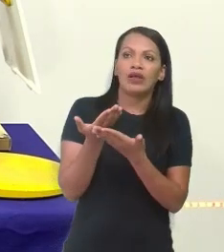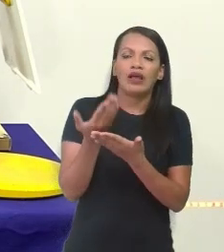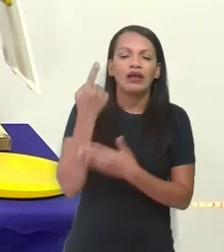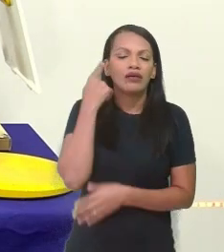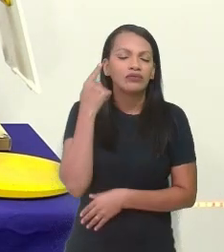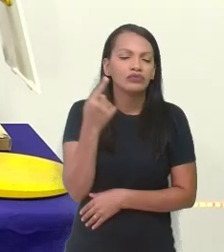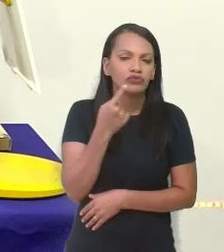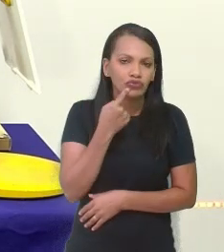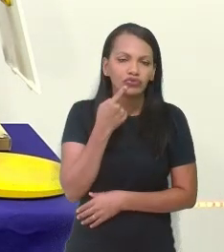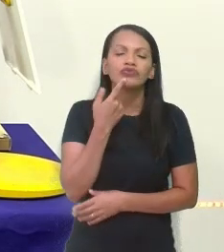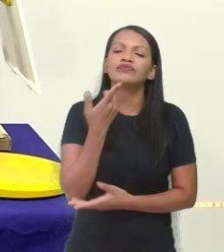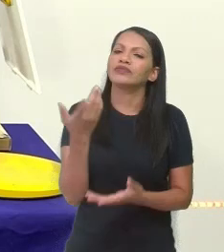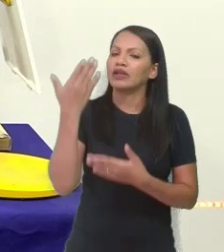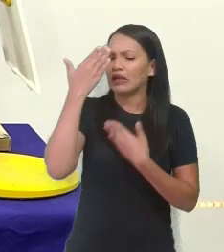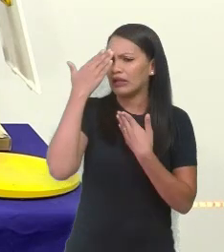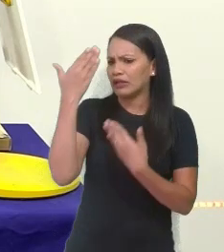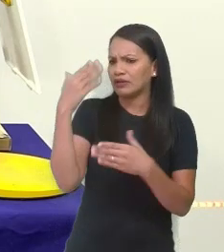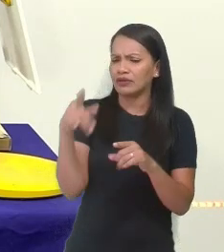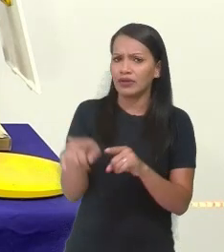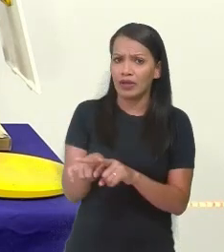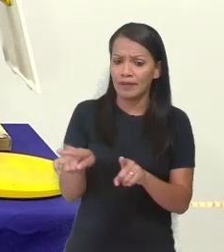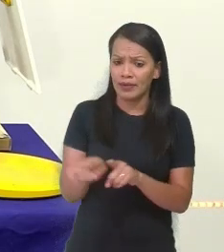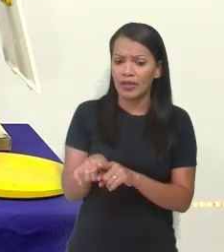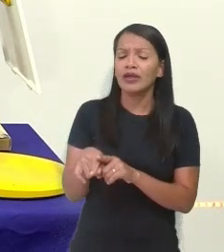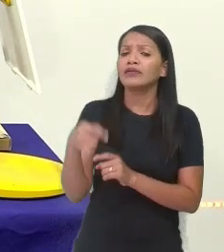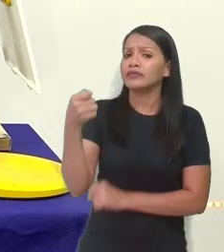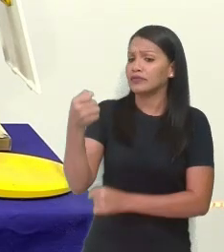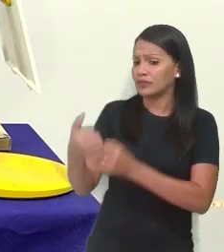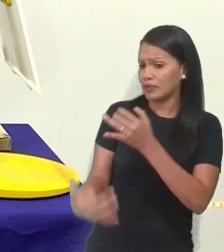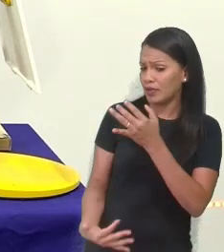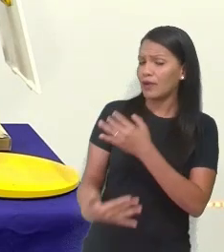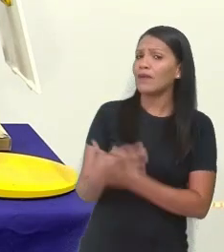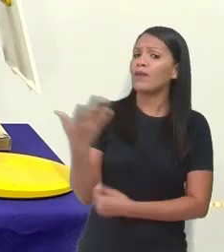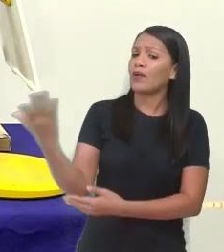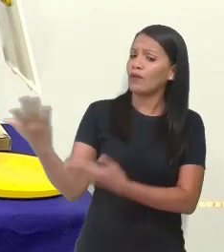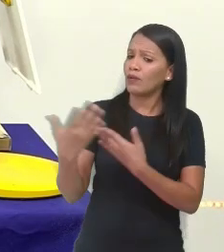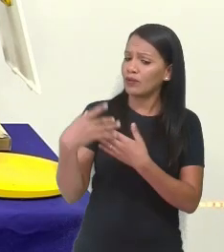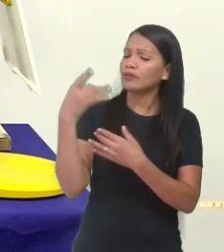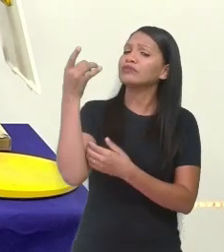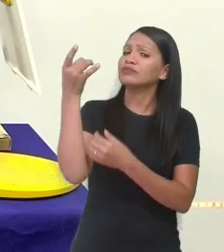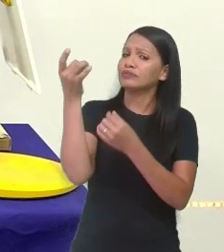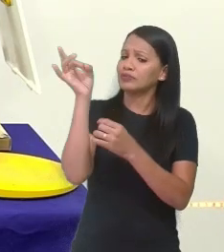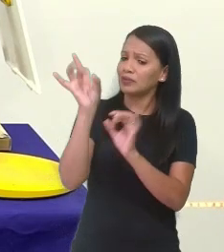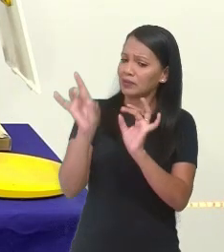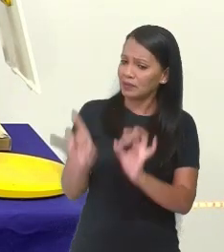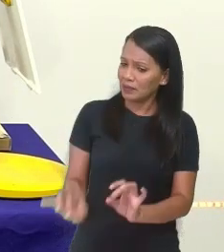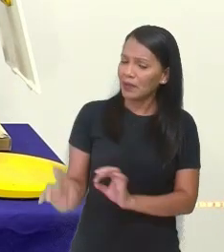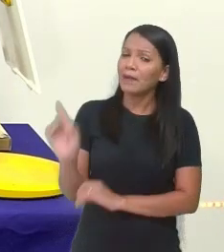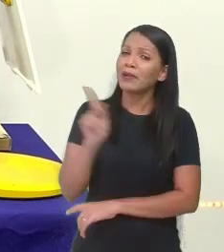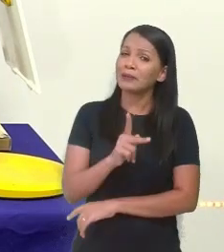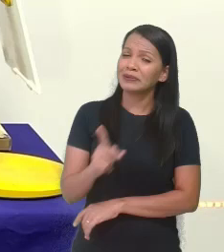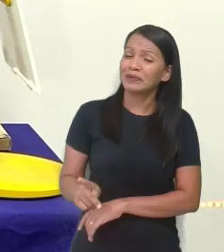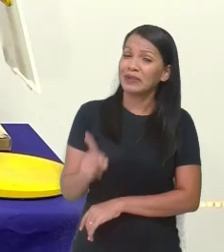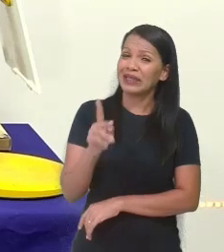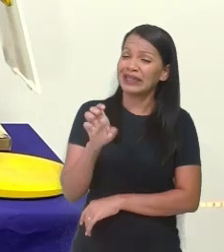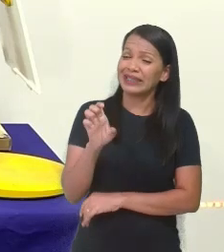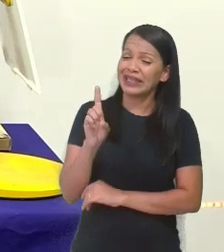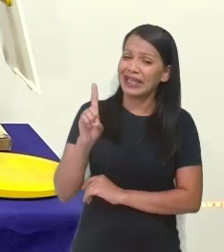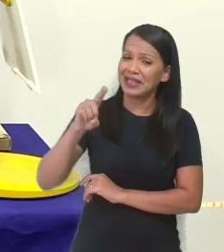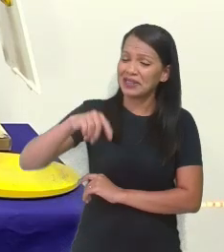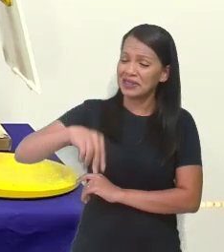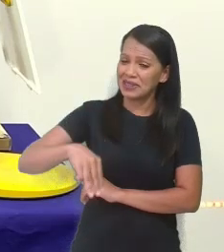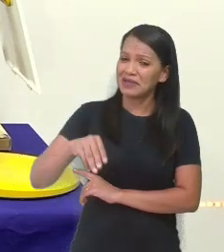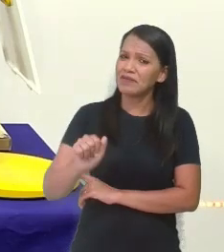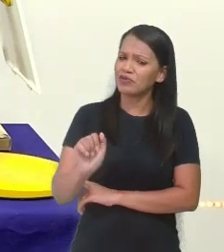no chat, hoje eu tenho uma convidada especial, professora Kedma, já vai dar o bom dia aí